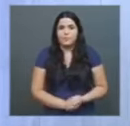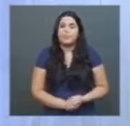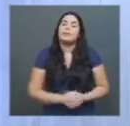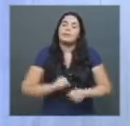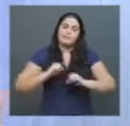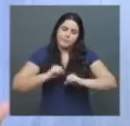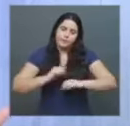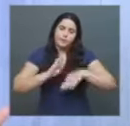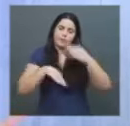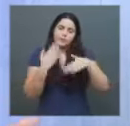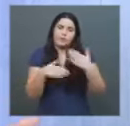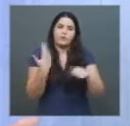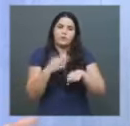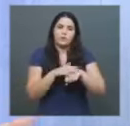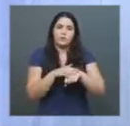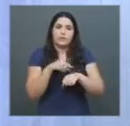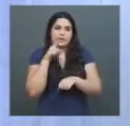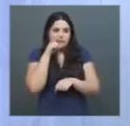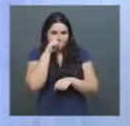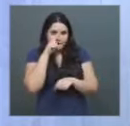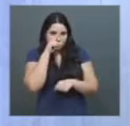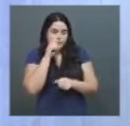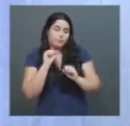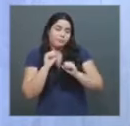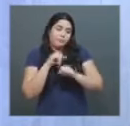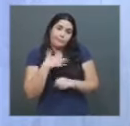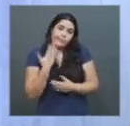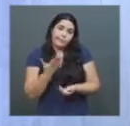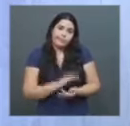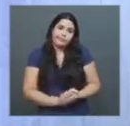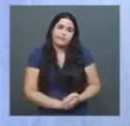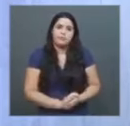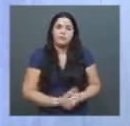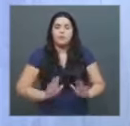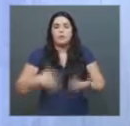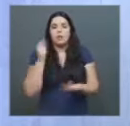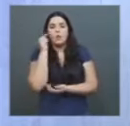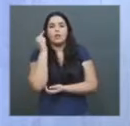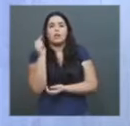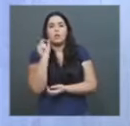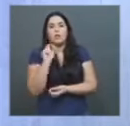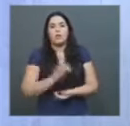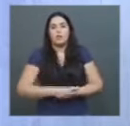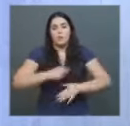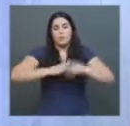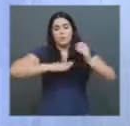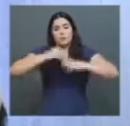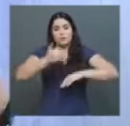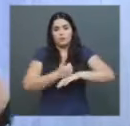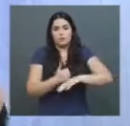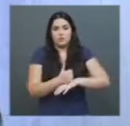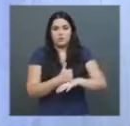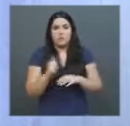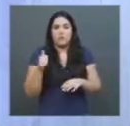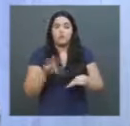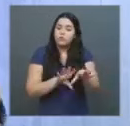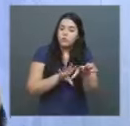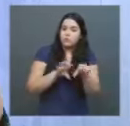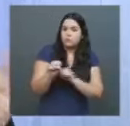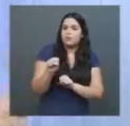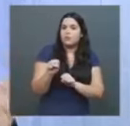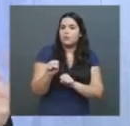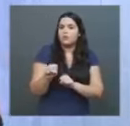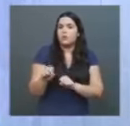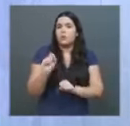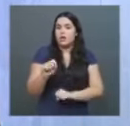graves e a ir a óbito também por conta disso. Então, assim, a ideia é que os profissionais, eles sejam capacitados tanto